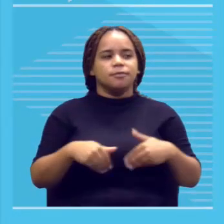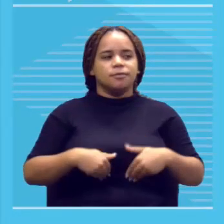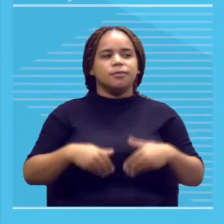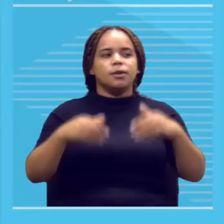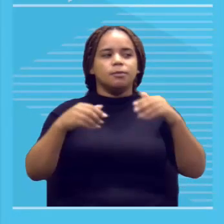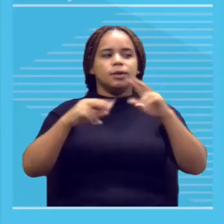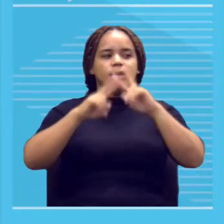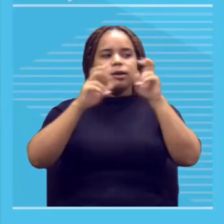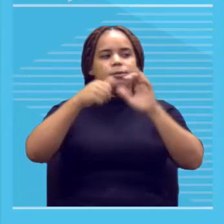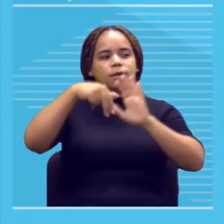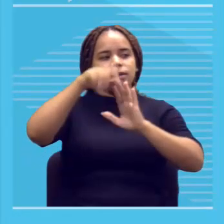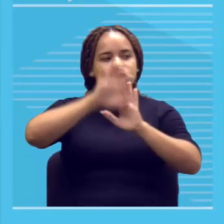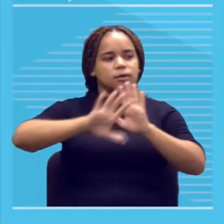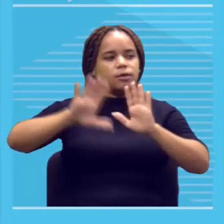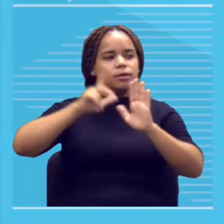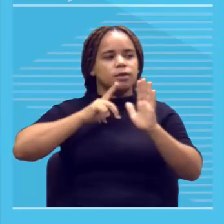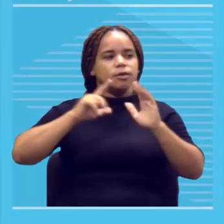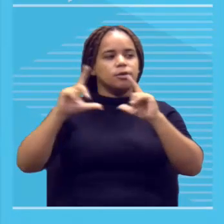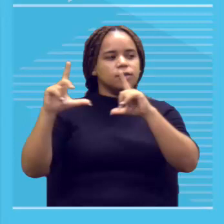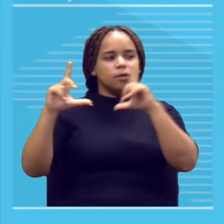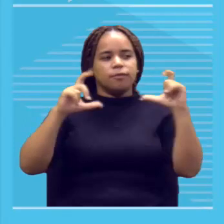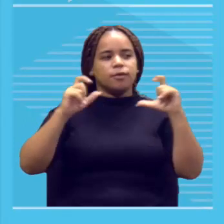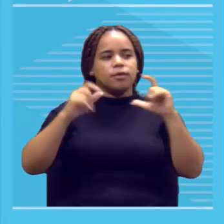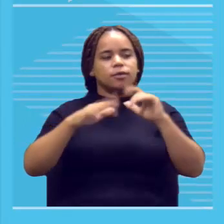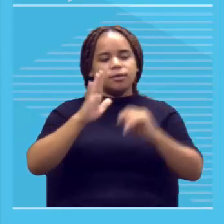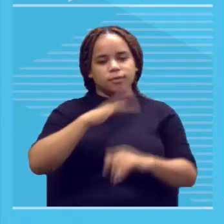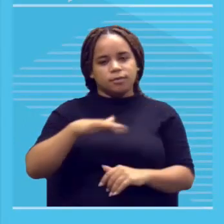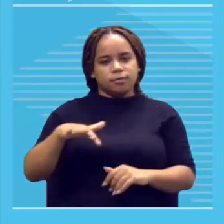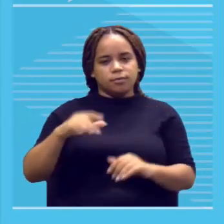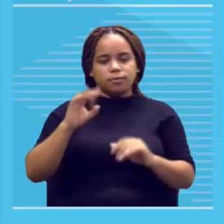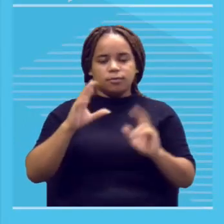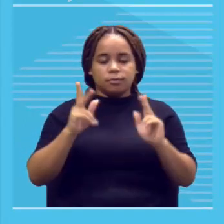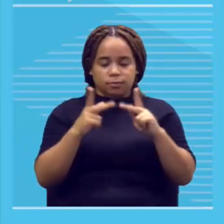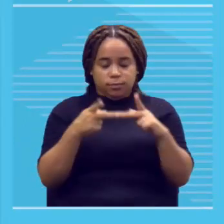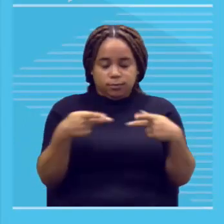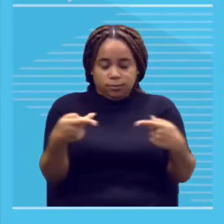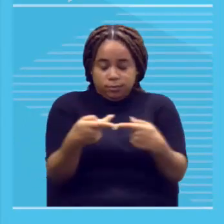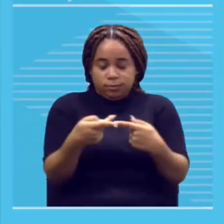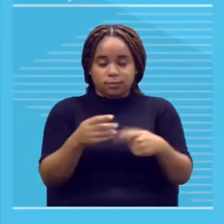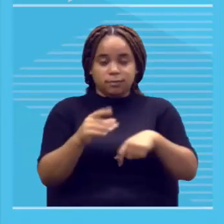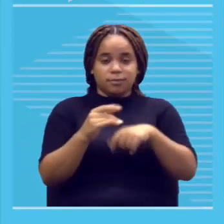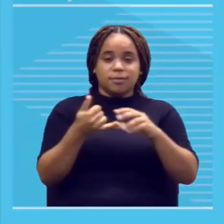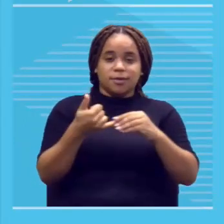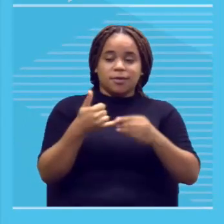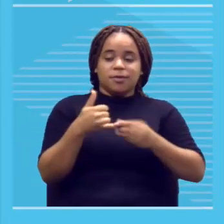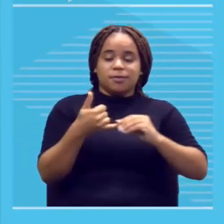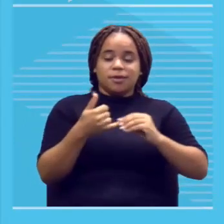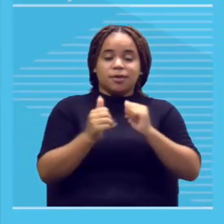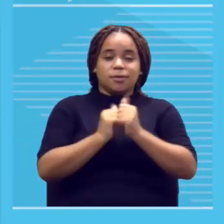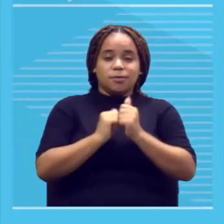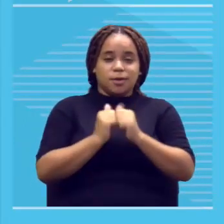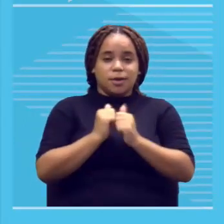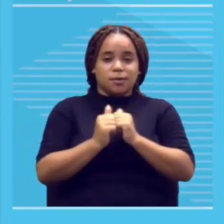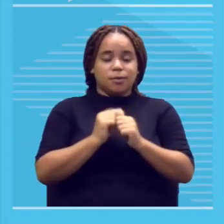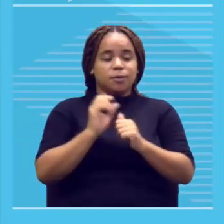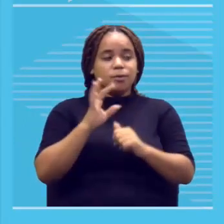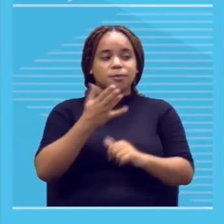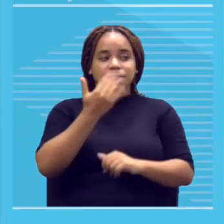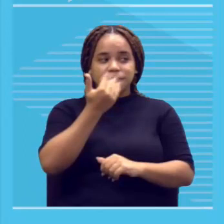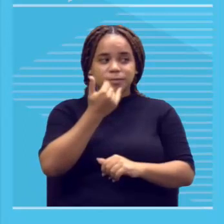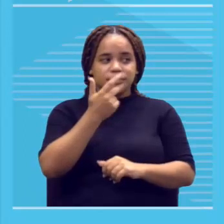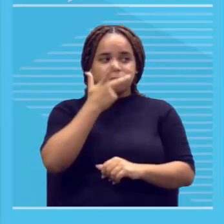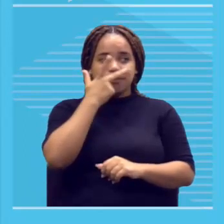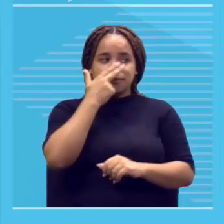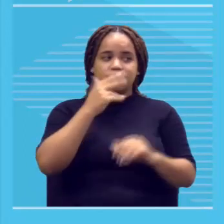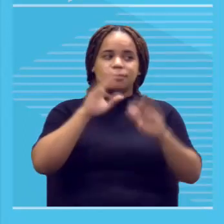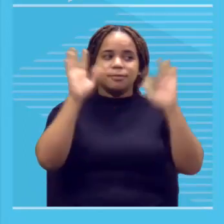e trouxe essa criança na foto com um prato de feijão e arroz Só isso para comer e essa criança estava feliz